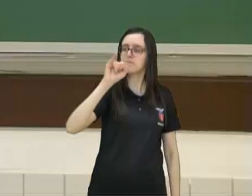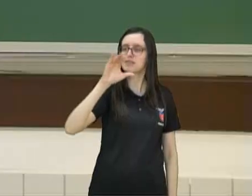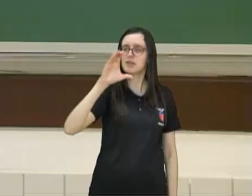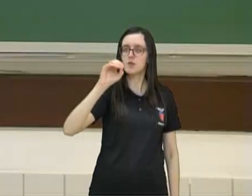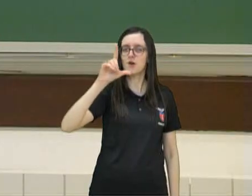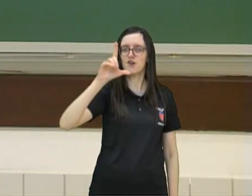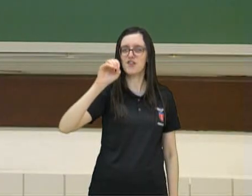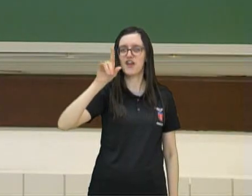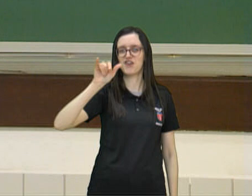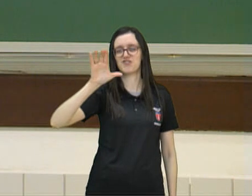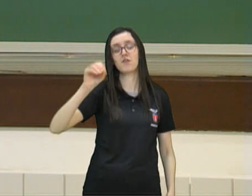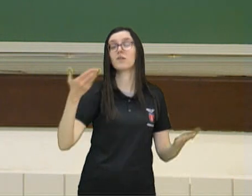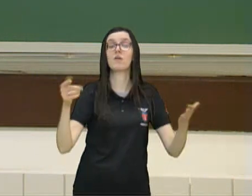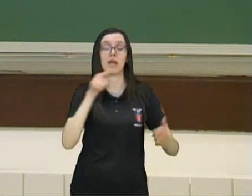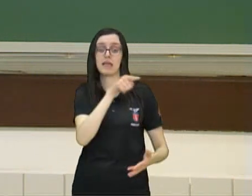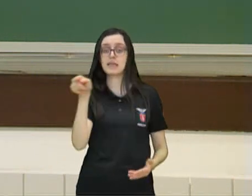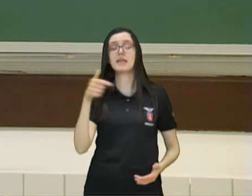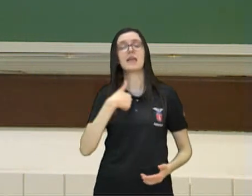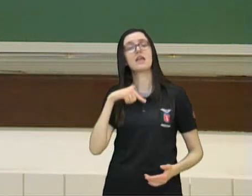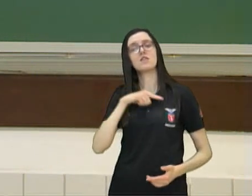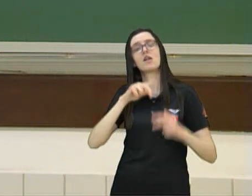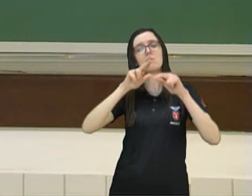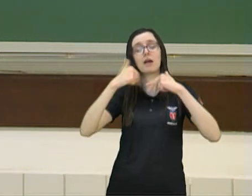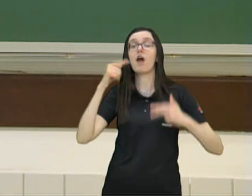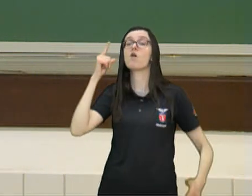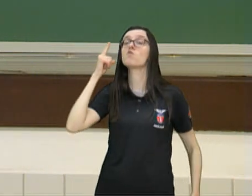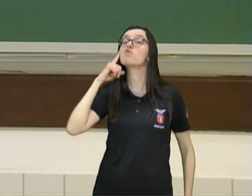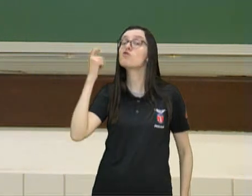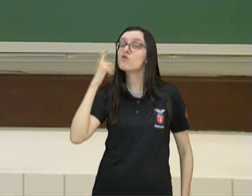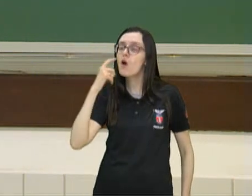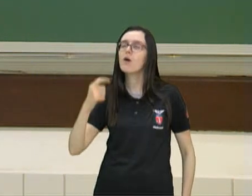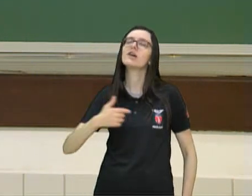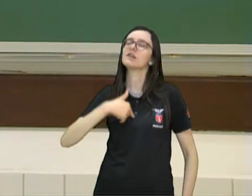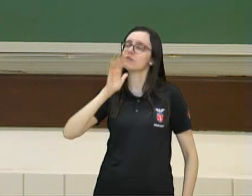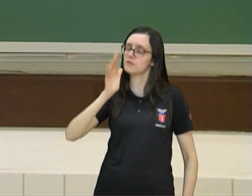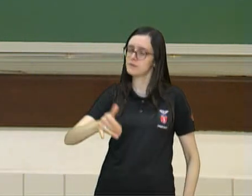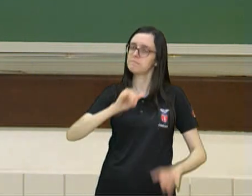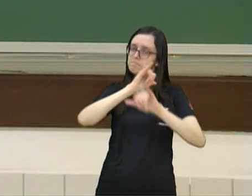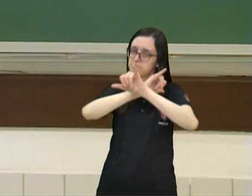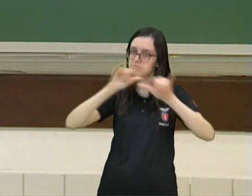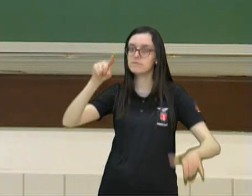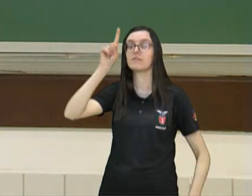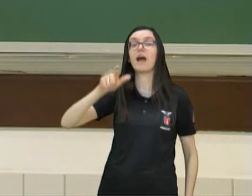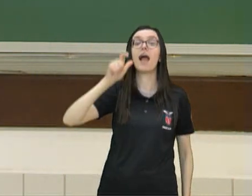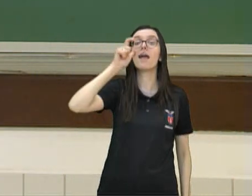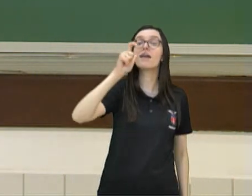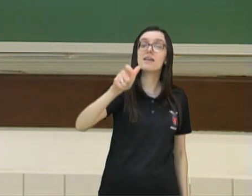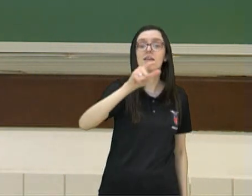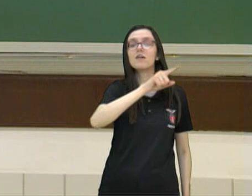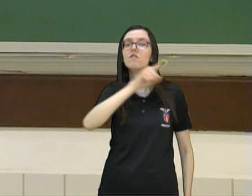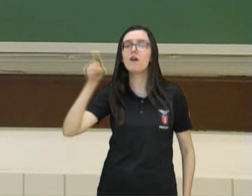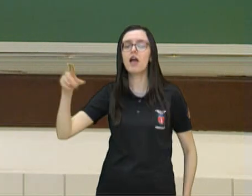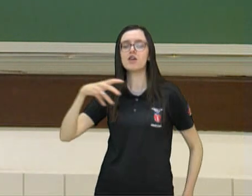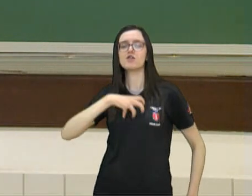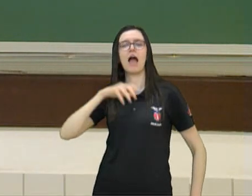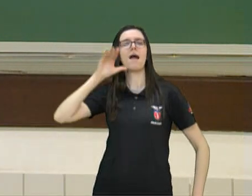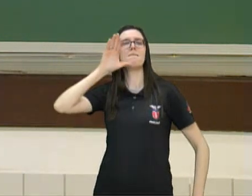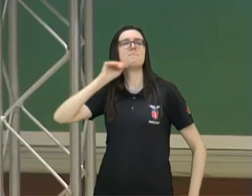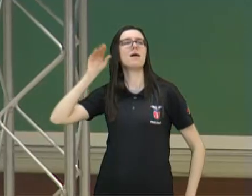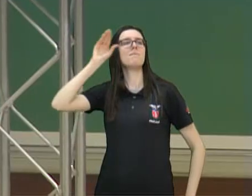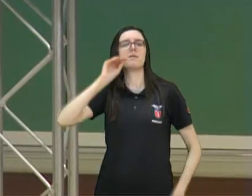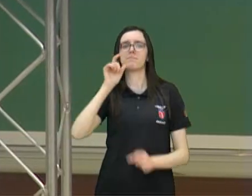tudo isso eu tenho pelo som. Por isso que eu disse para vocês que era interessante que vocês pronunciassem